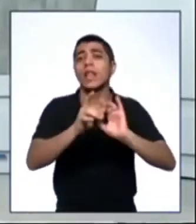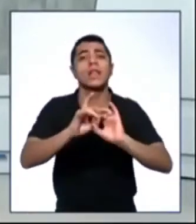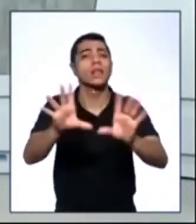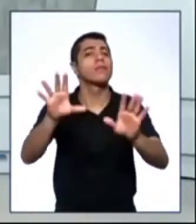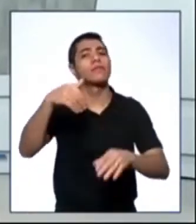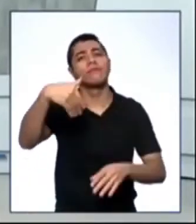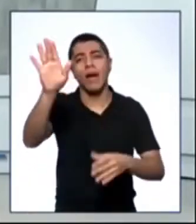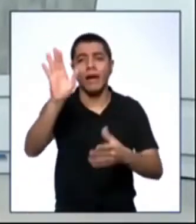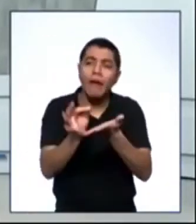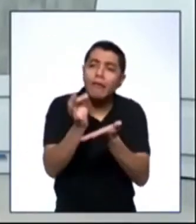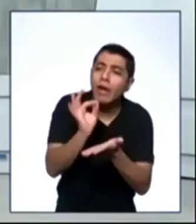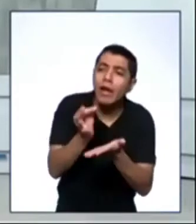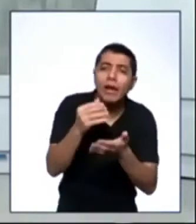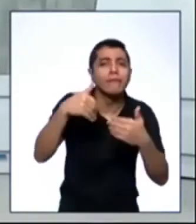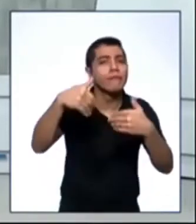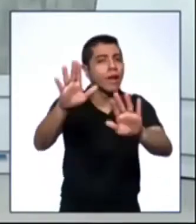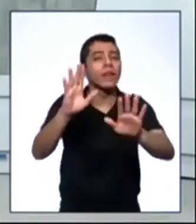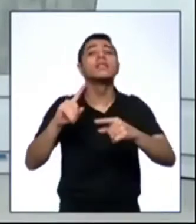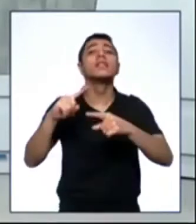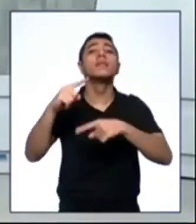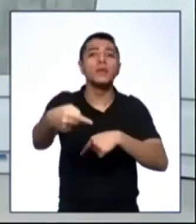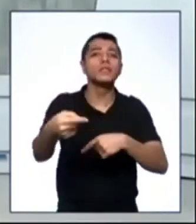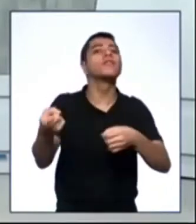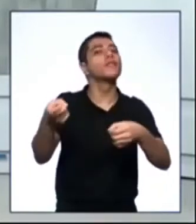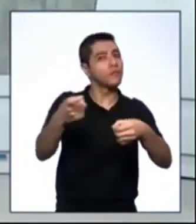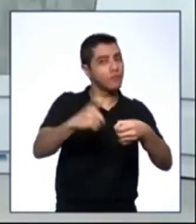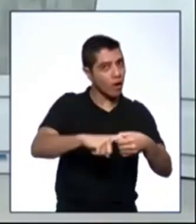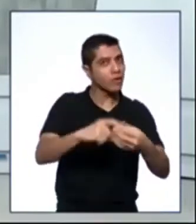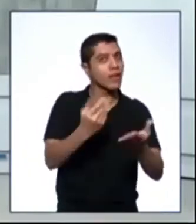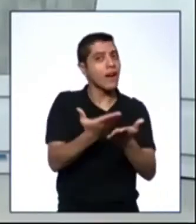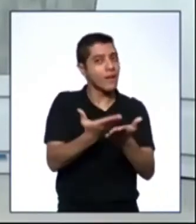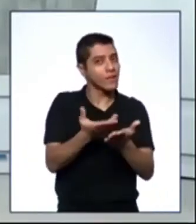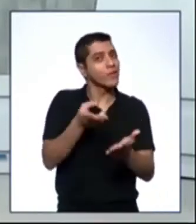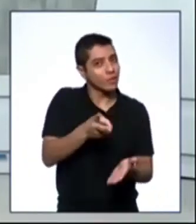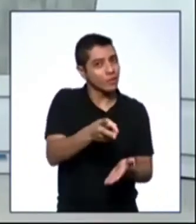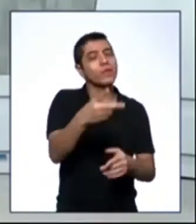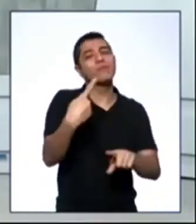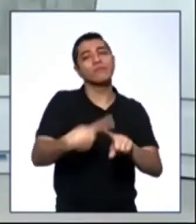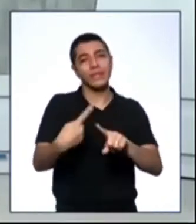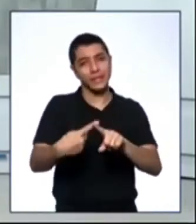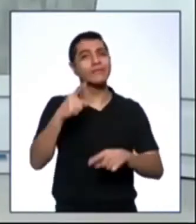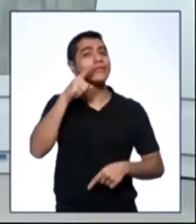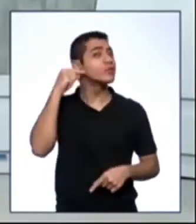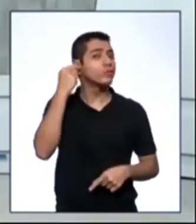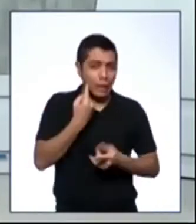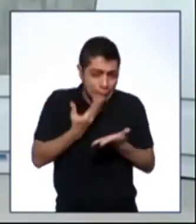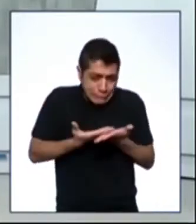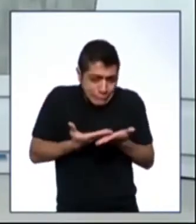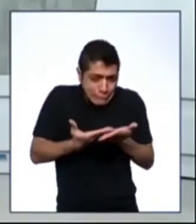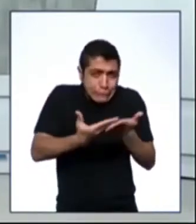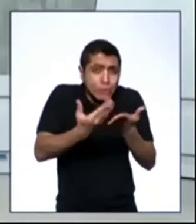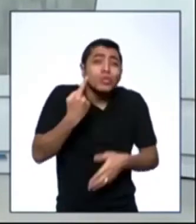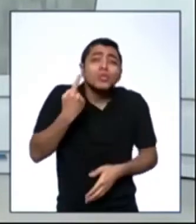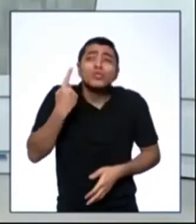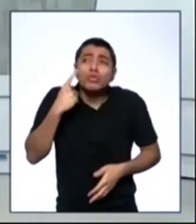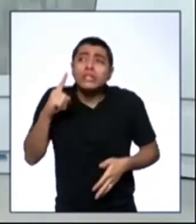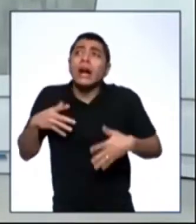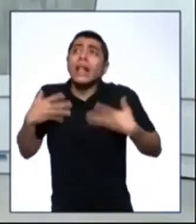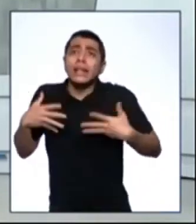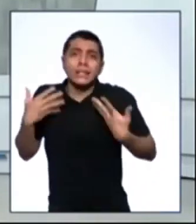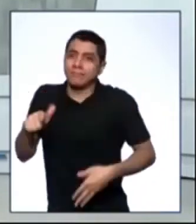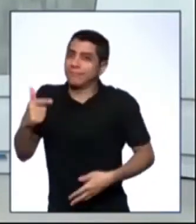vai dar uma acordada aí e volta pra próxima aula, né? Porque a vida do vestibular, o vestibulando não tem um dia de alegria, né?